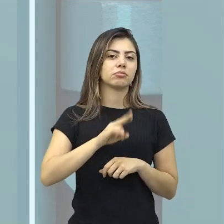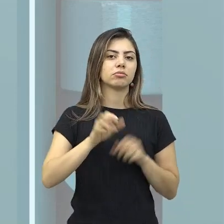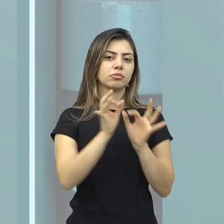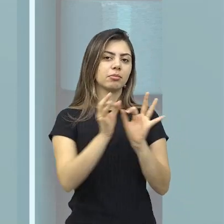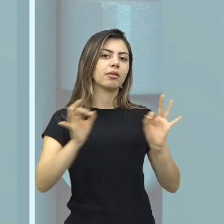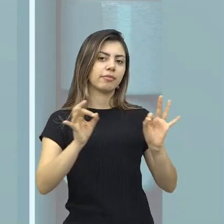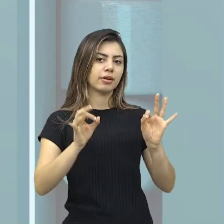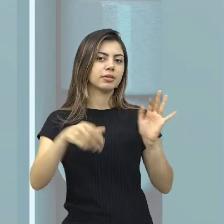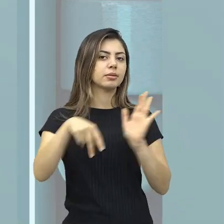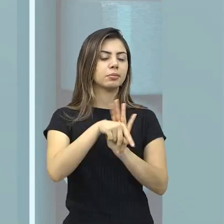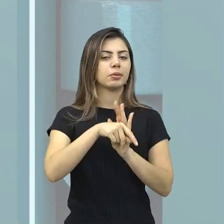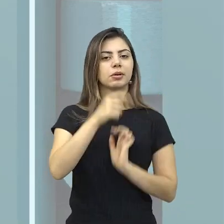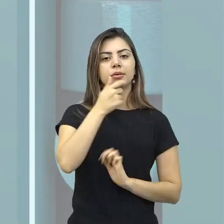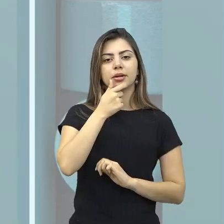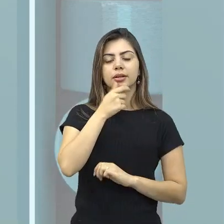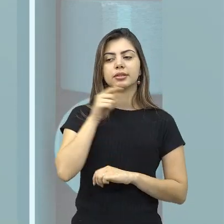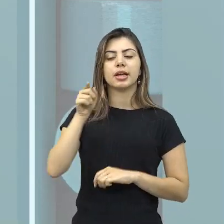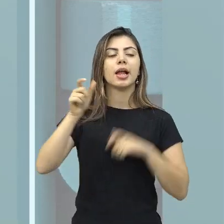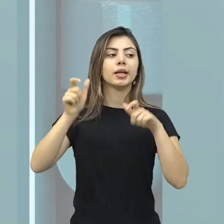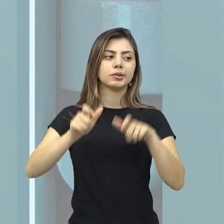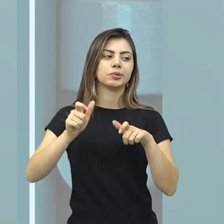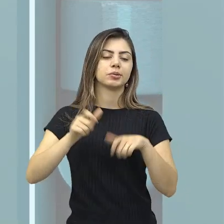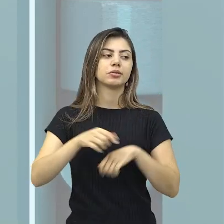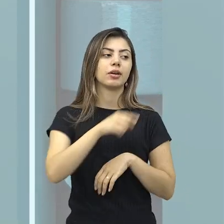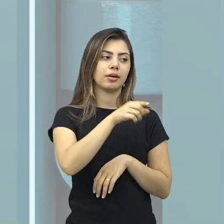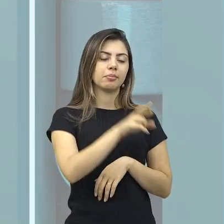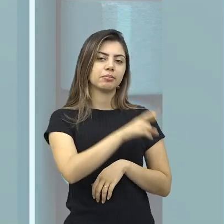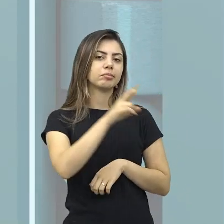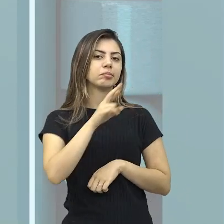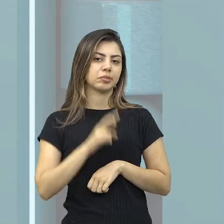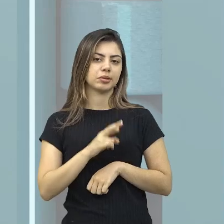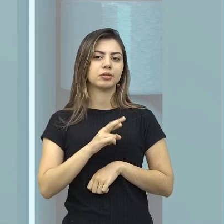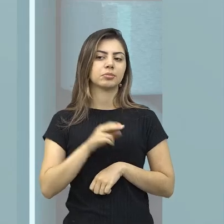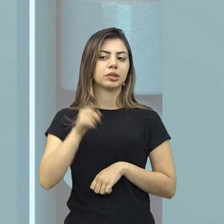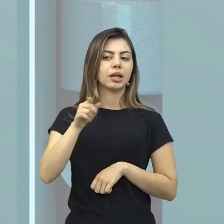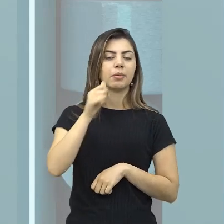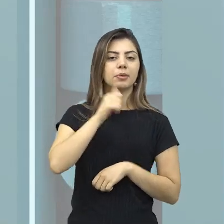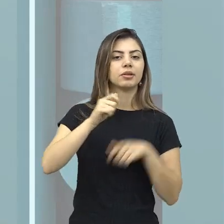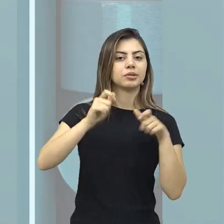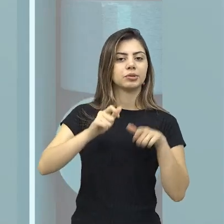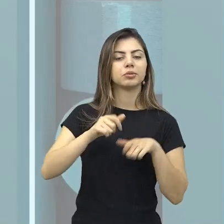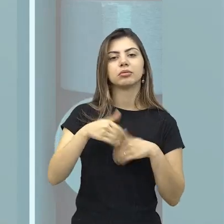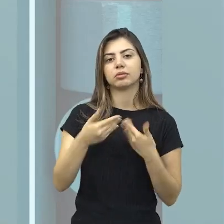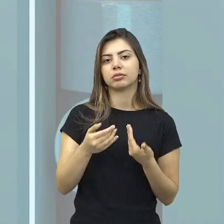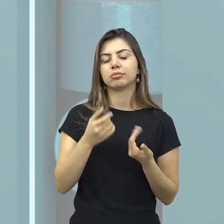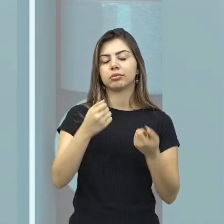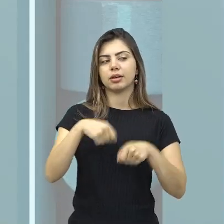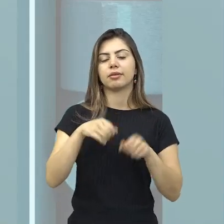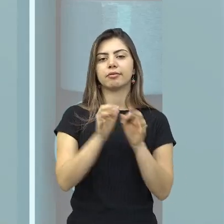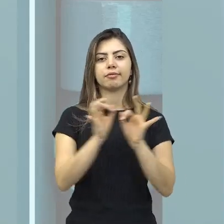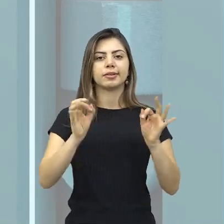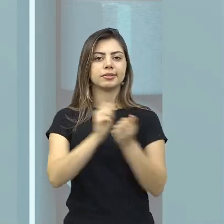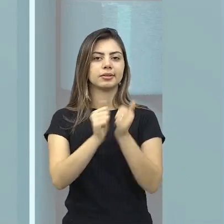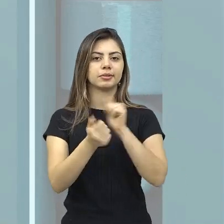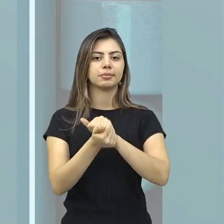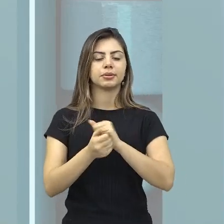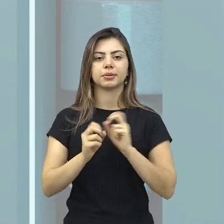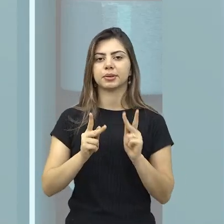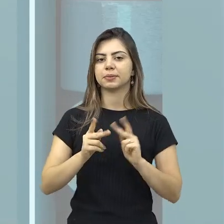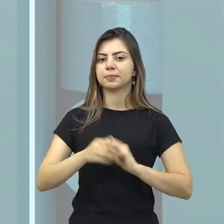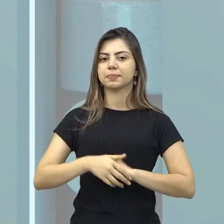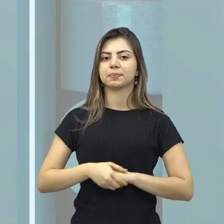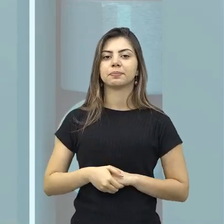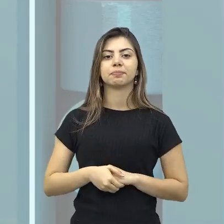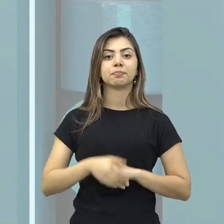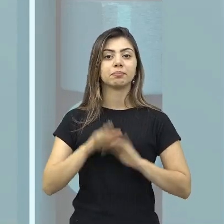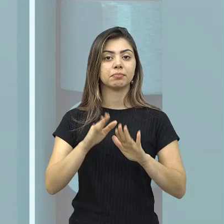she from? De onde ela é? Aí você vai me responder também she is from, ela é de determinado lugar, tá bom? Então,